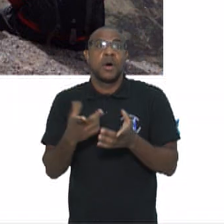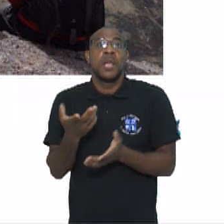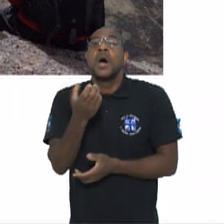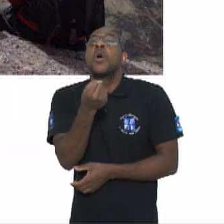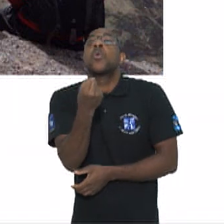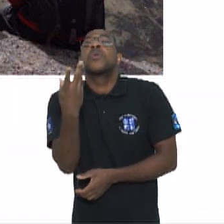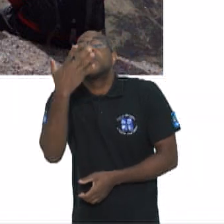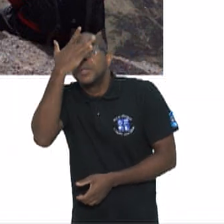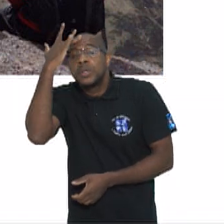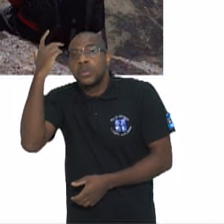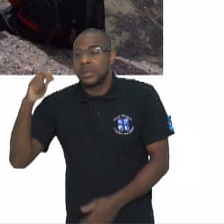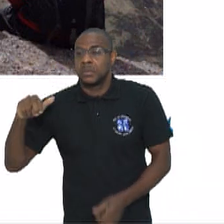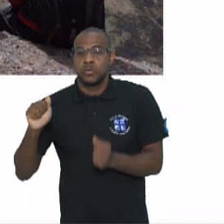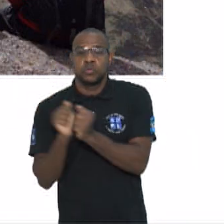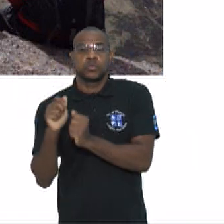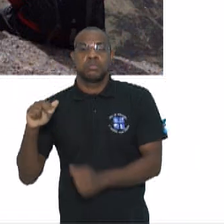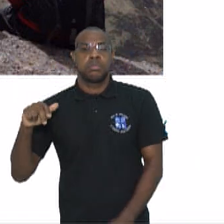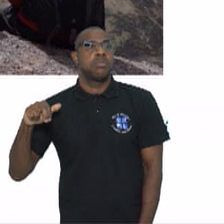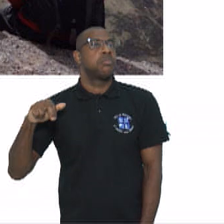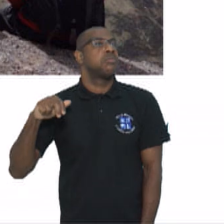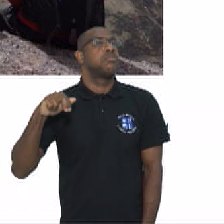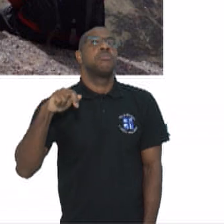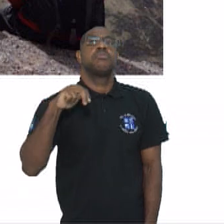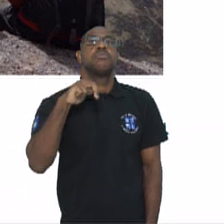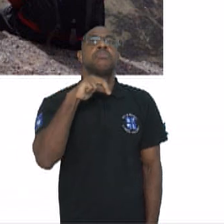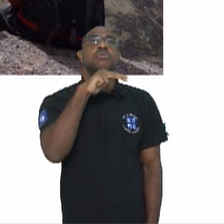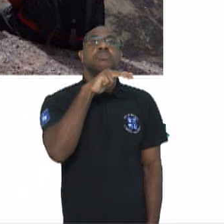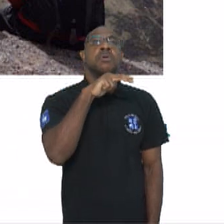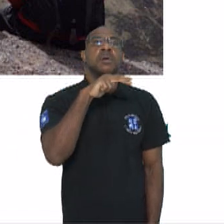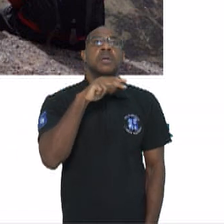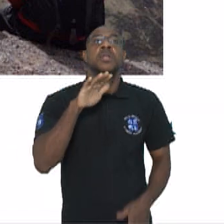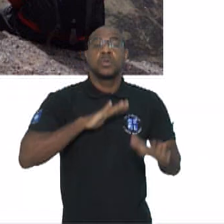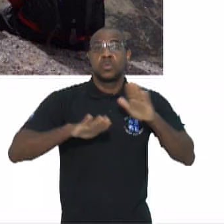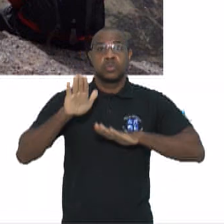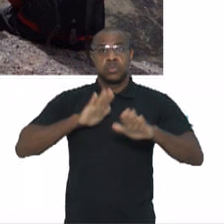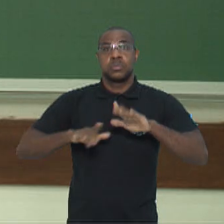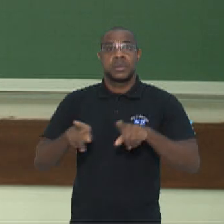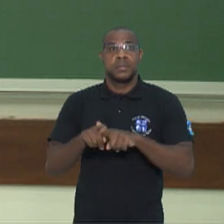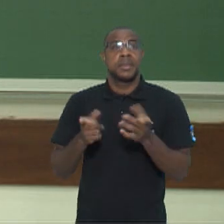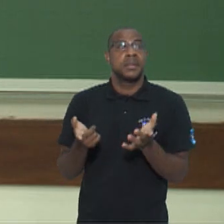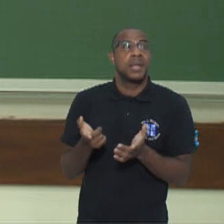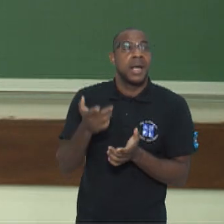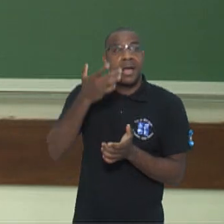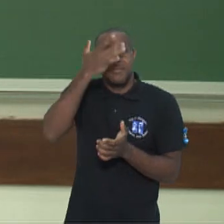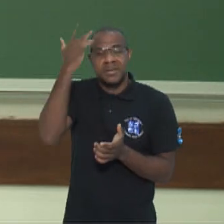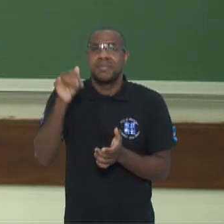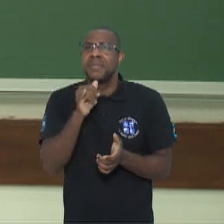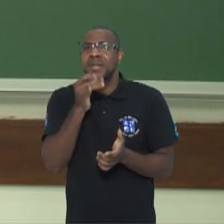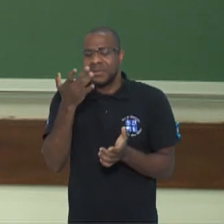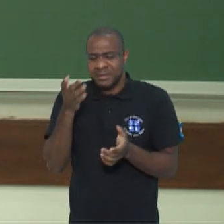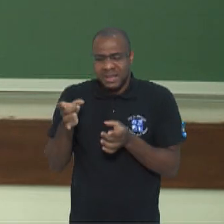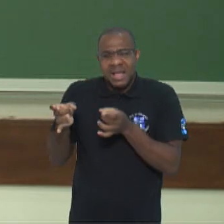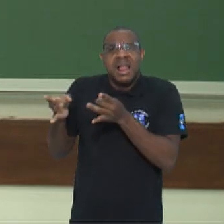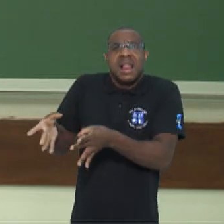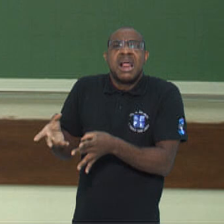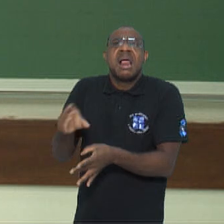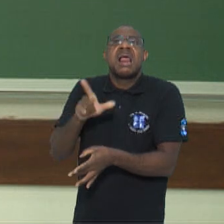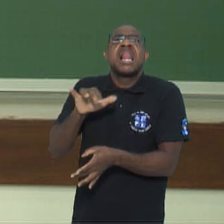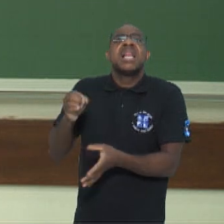mesmo tempo. E isso não é diferente nas montanhas do Brasil, do Paraná, inclusive. E muitas pessoas acabam deixando lixo, acabam